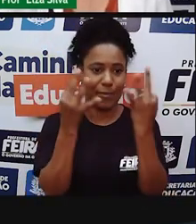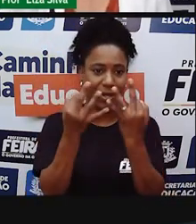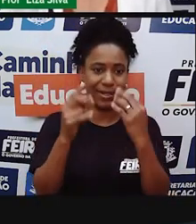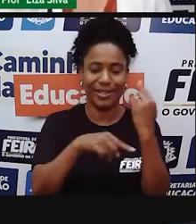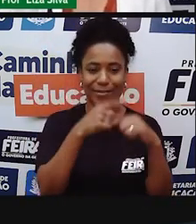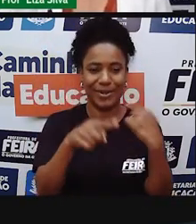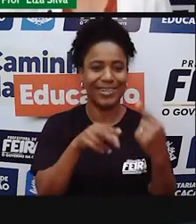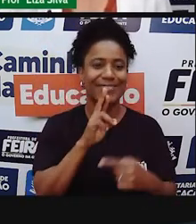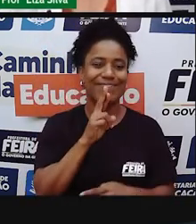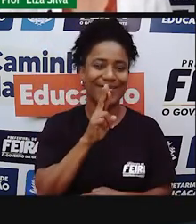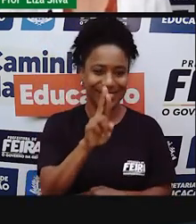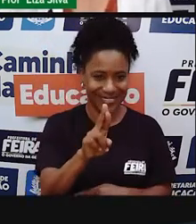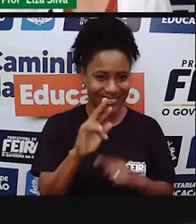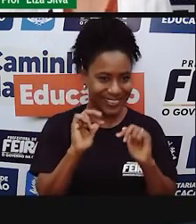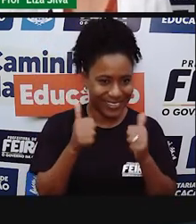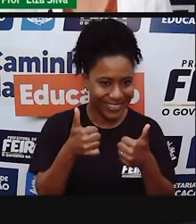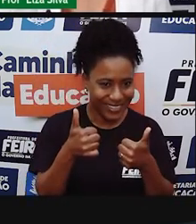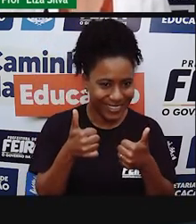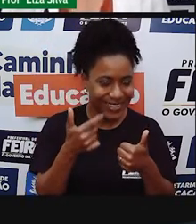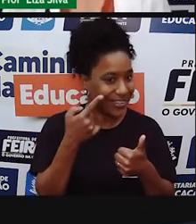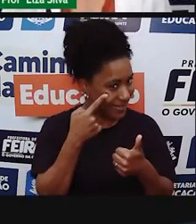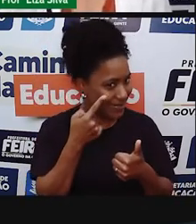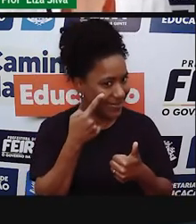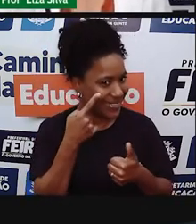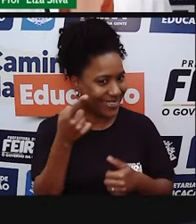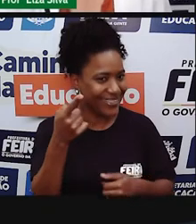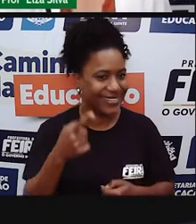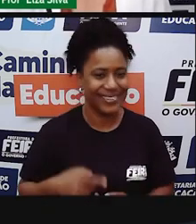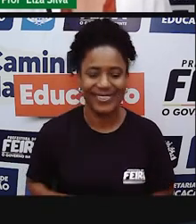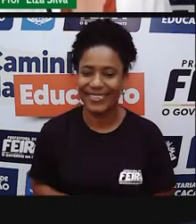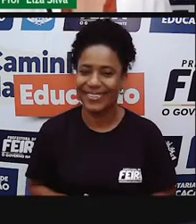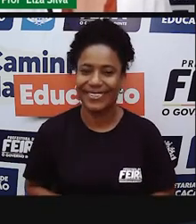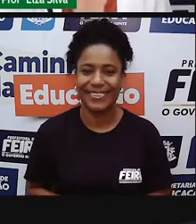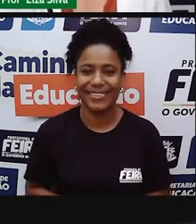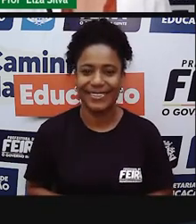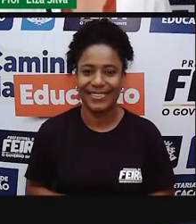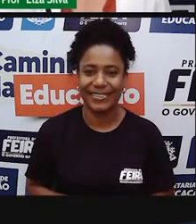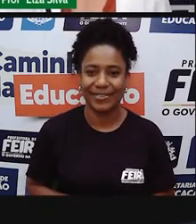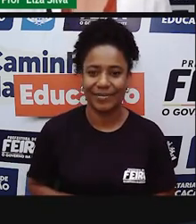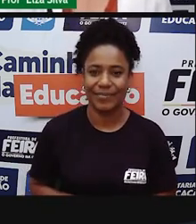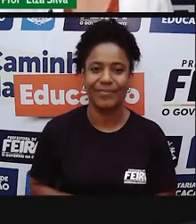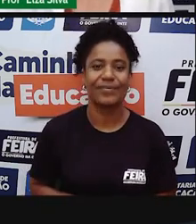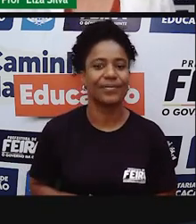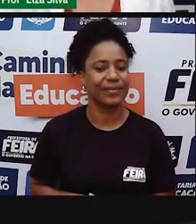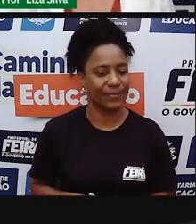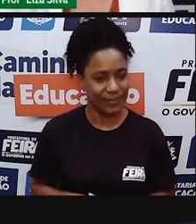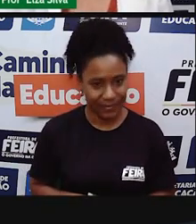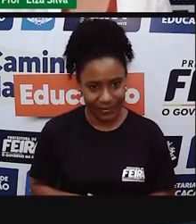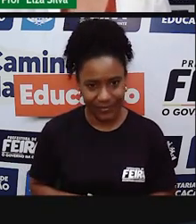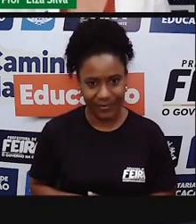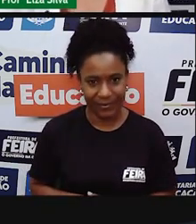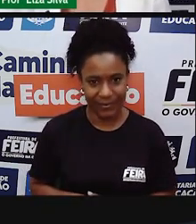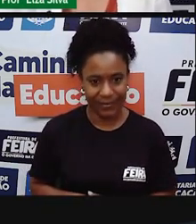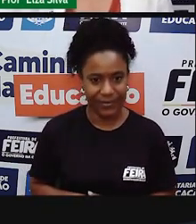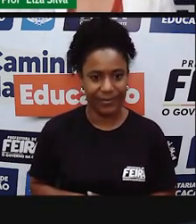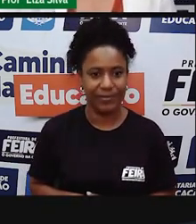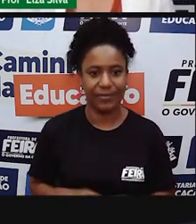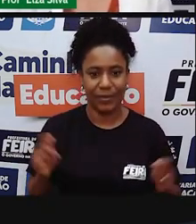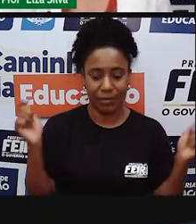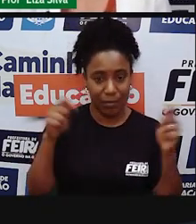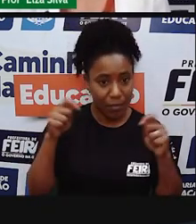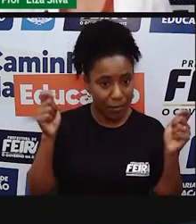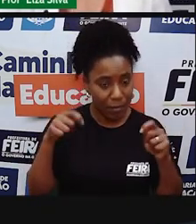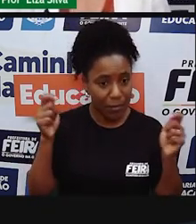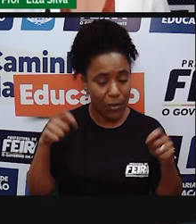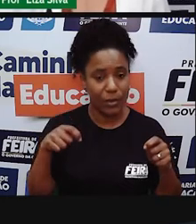seguintes, ok? Ok. Então, vocês terão acesso novamente à árvore genealógica